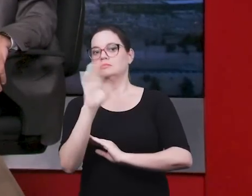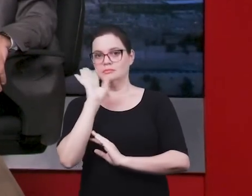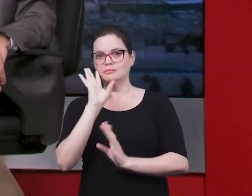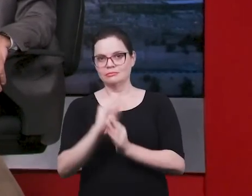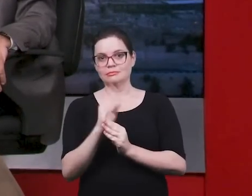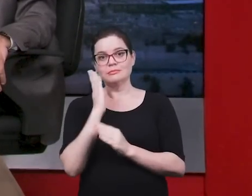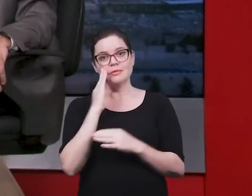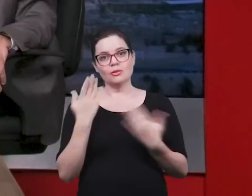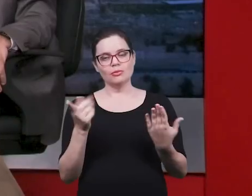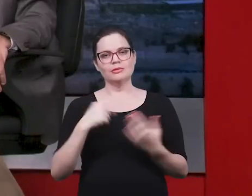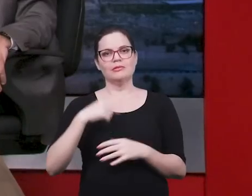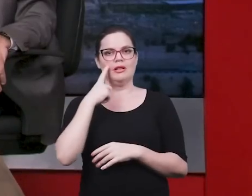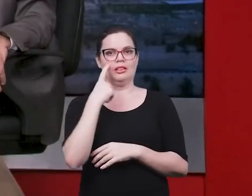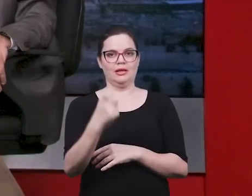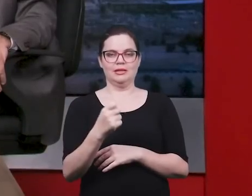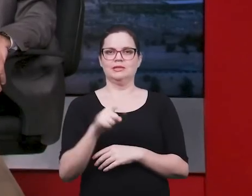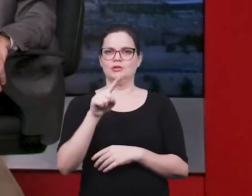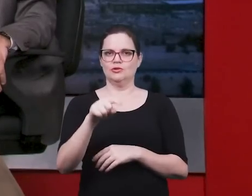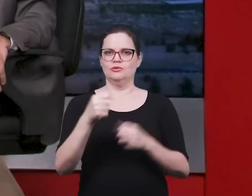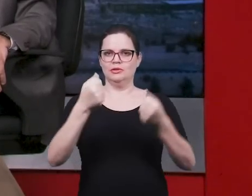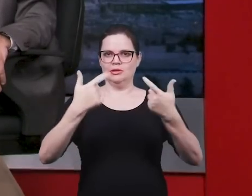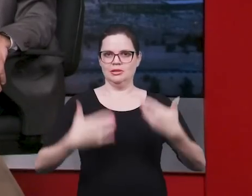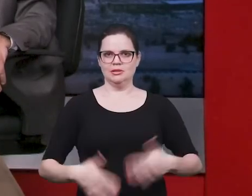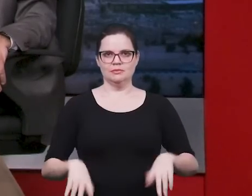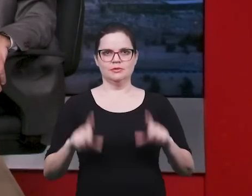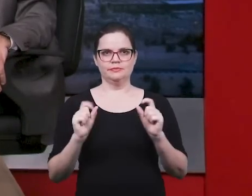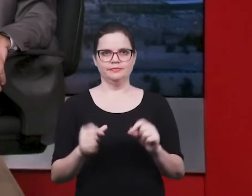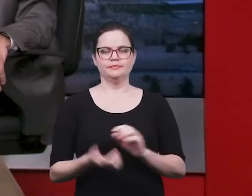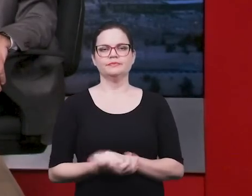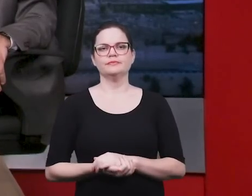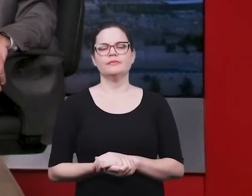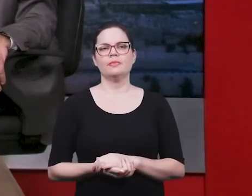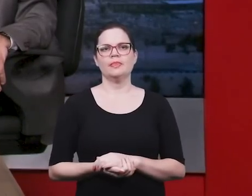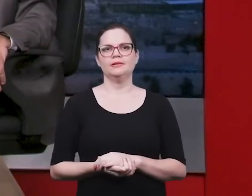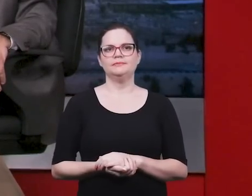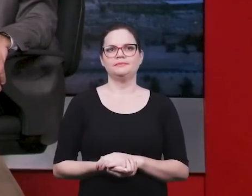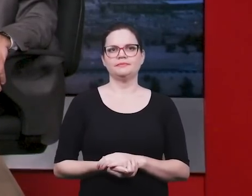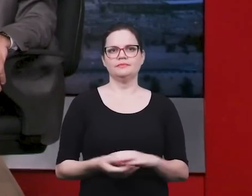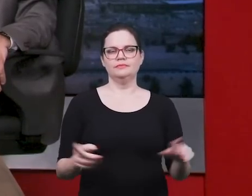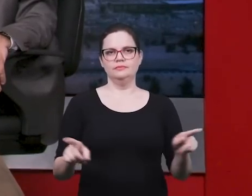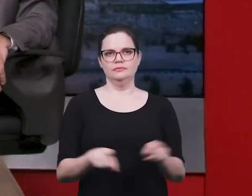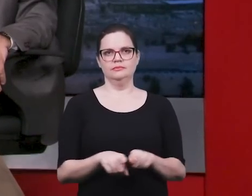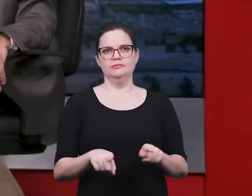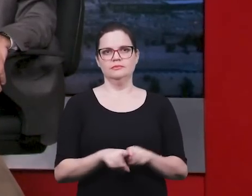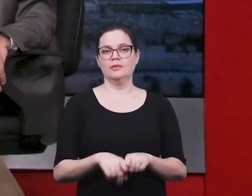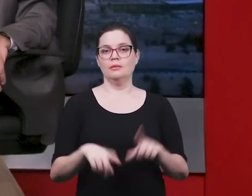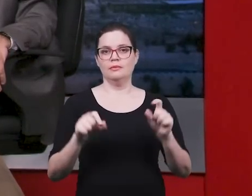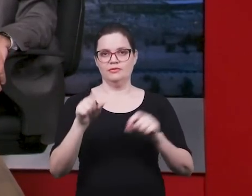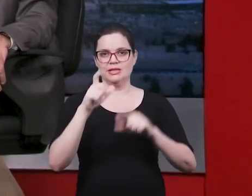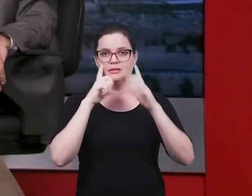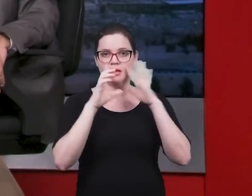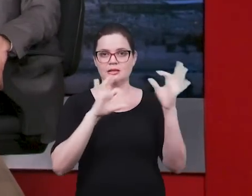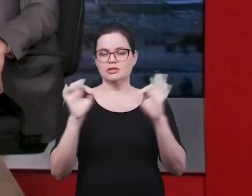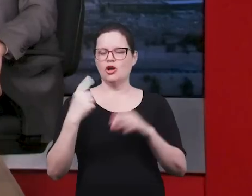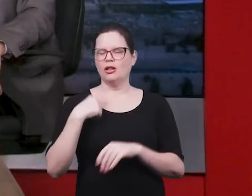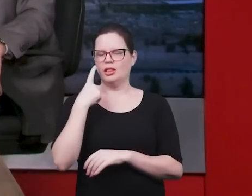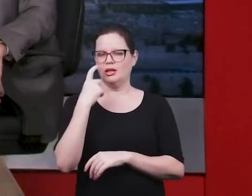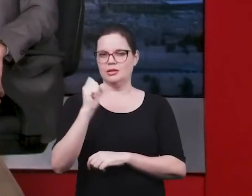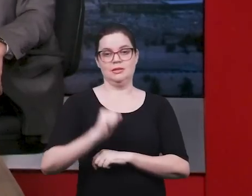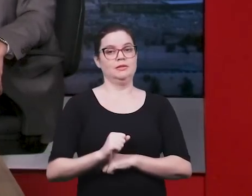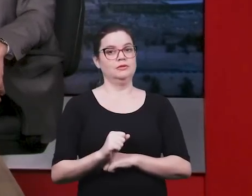morrer. E é uma coisa interessante que o pastor Kleber acabou de dizer, pastores aqui da mesa e todos que nos assistem, é que